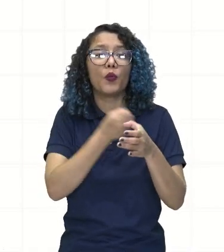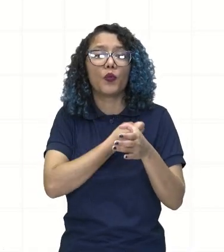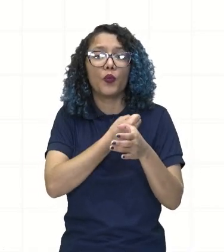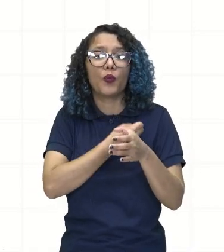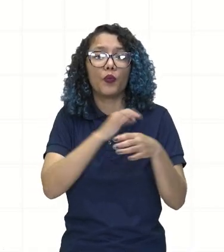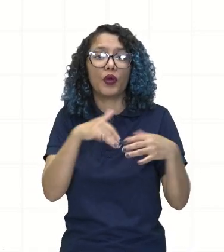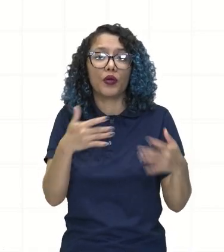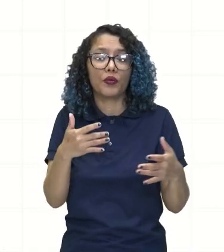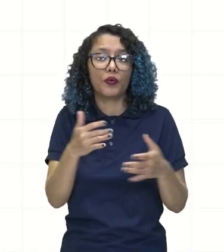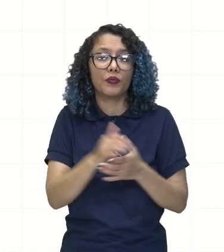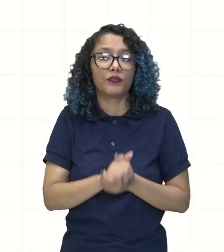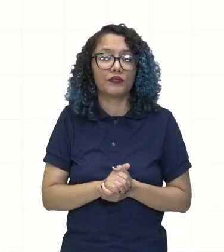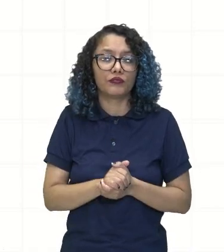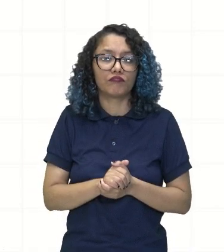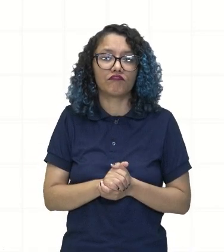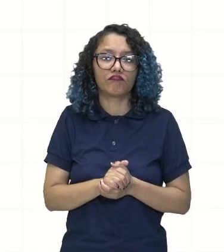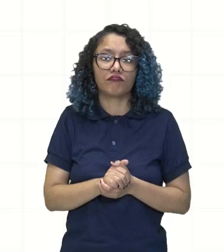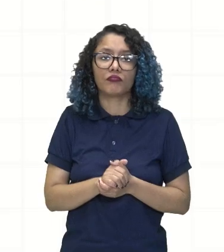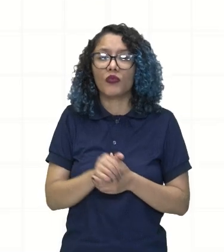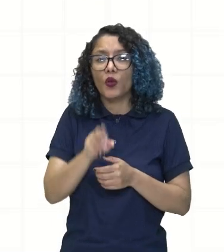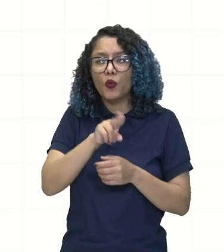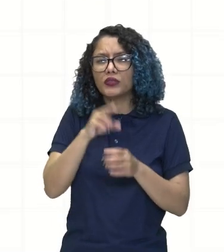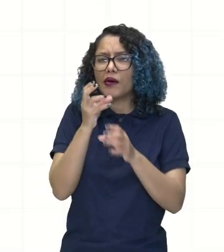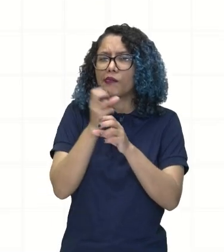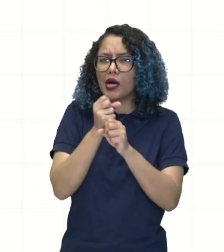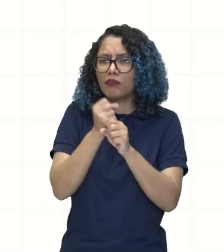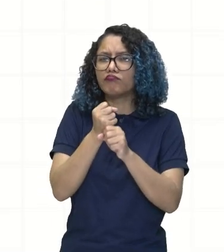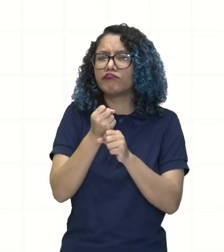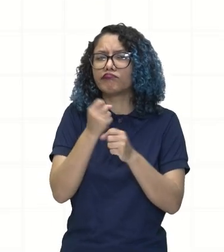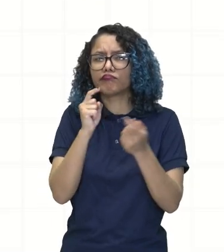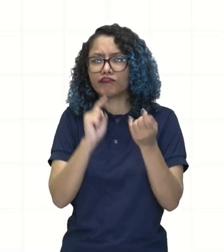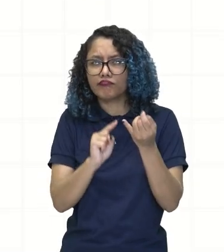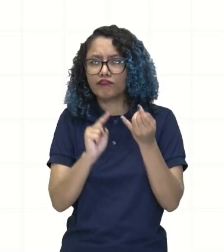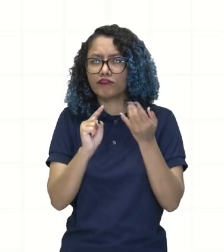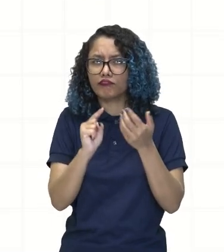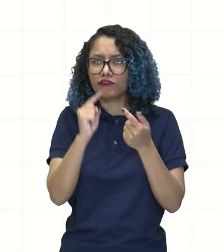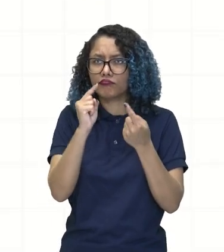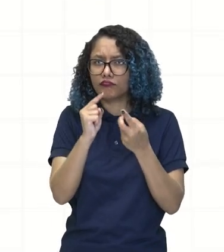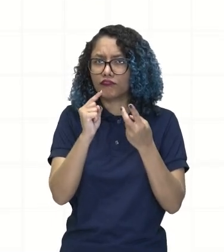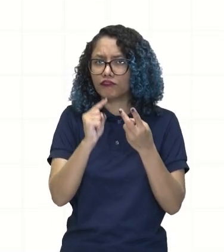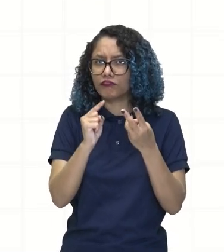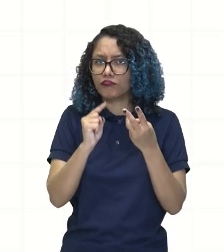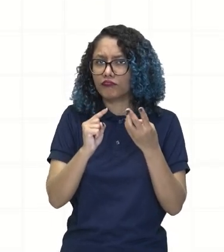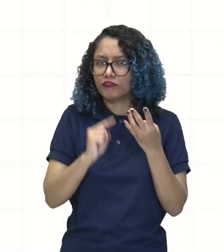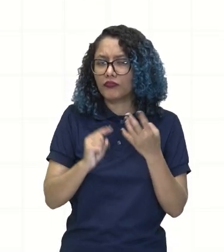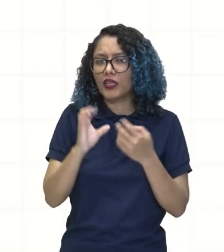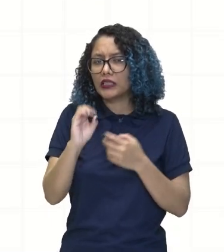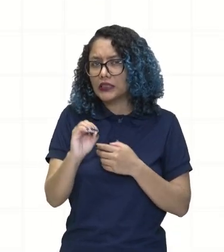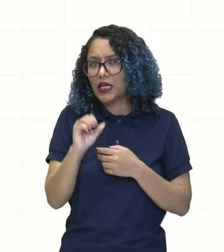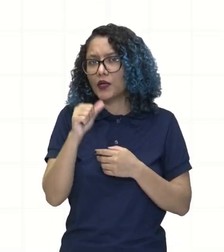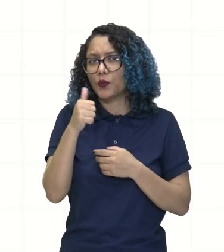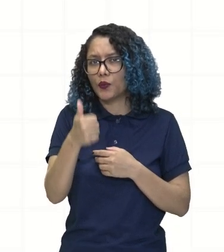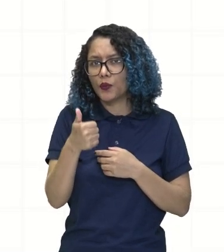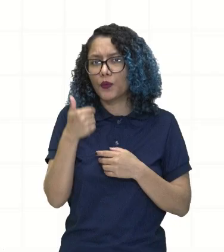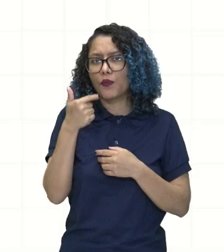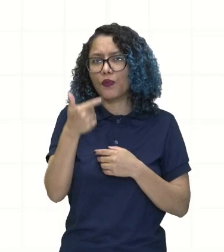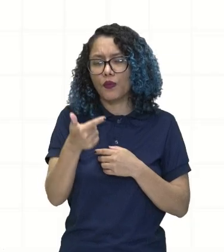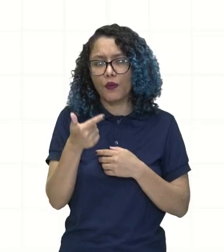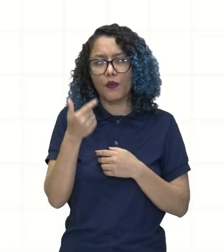que a gente usa para conferir, que sempre usamos para conferir. 0, 1,